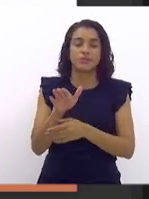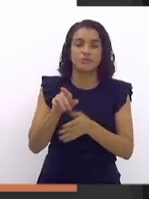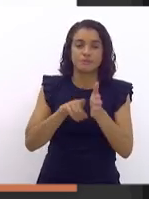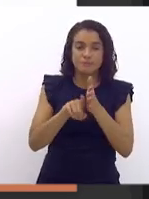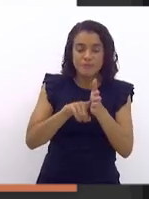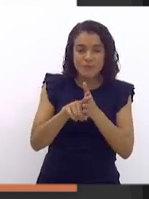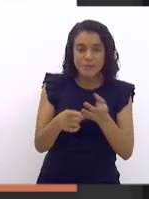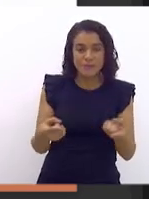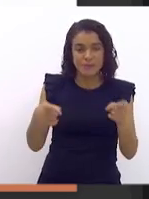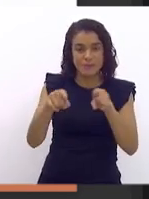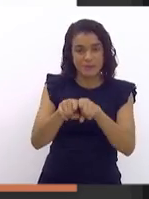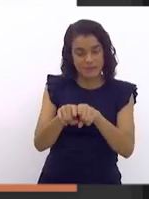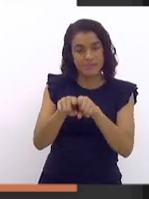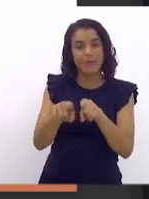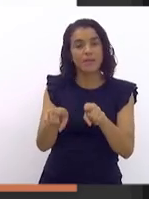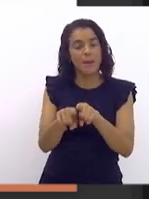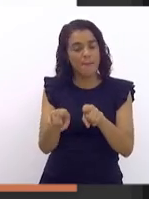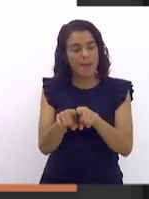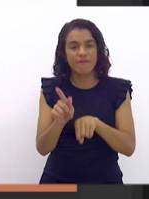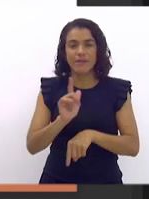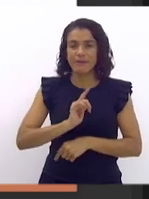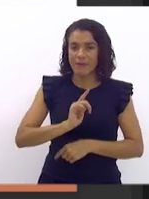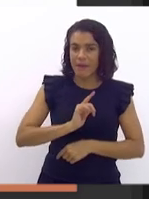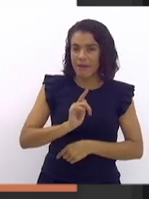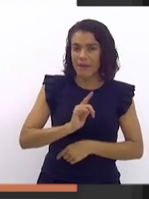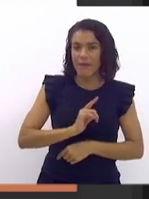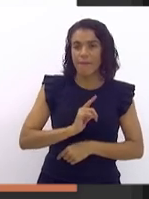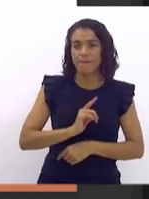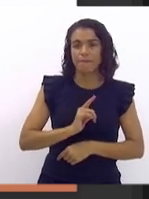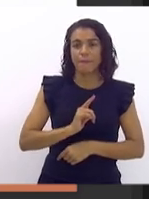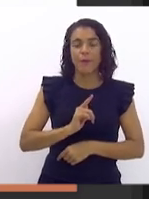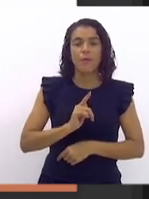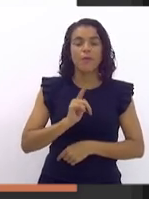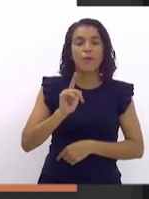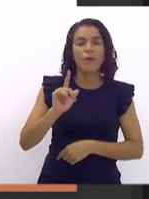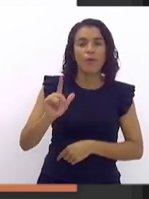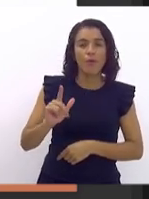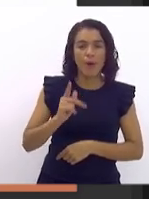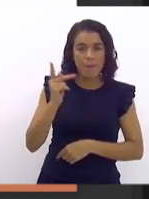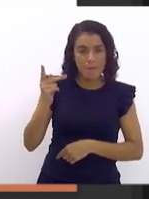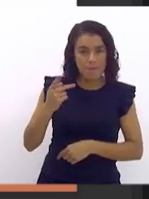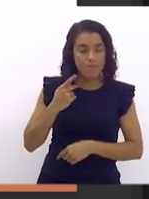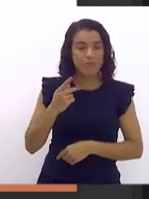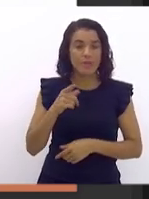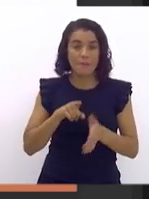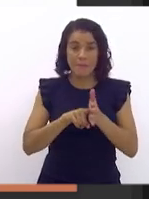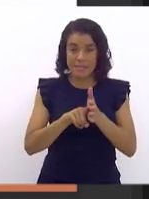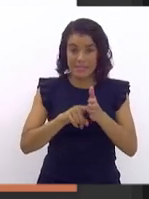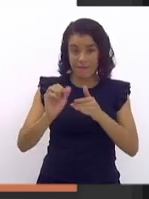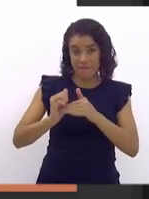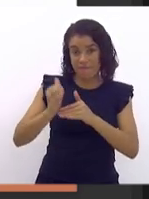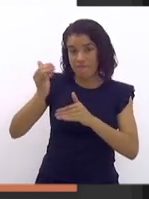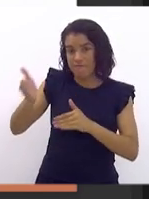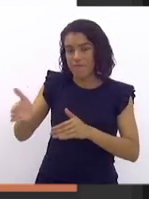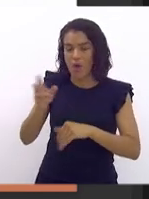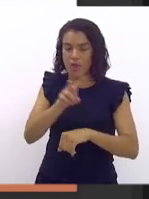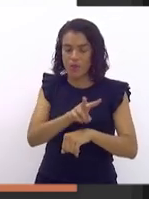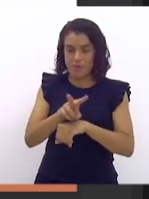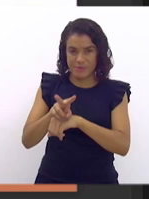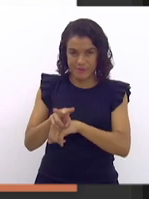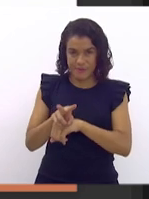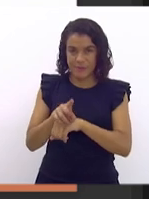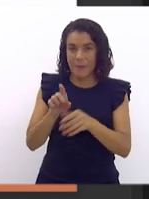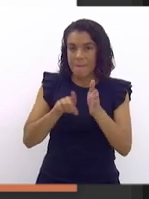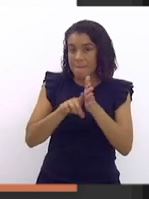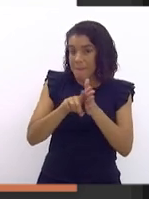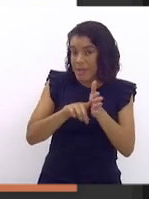o Observatório, mas também vai contar com uma curadoria de publicações de pesquisas externas ao Observatório, mas pesquisas